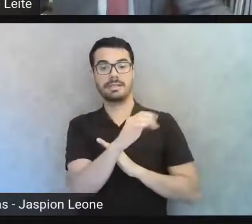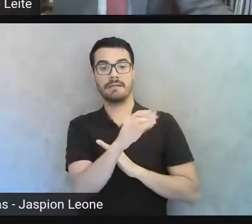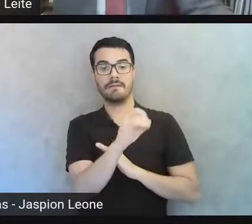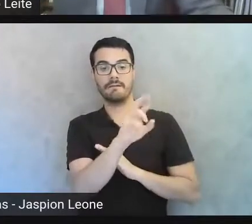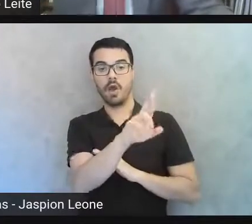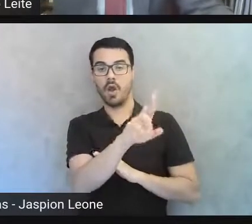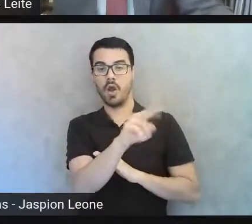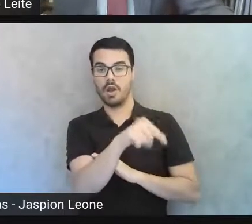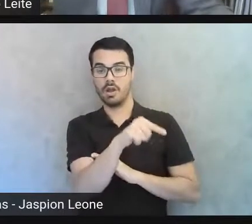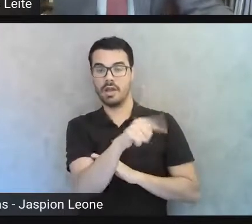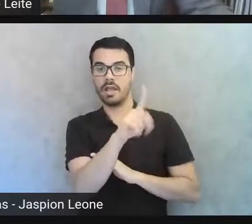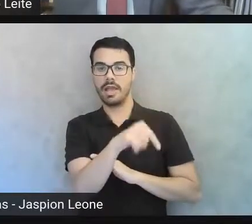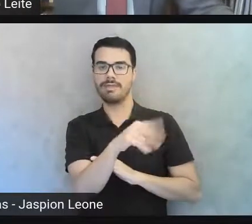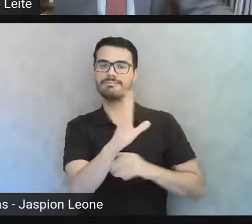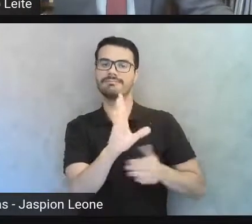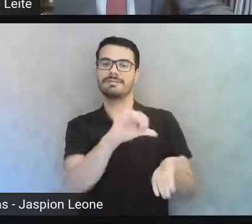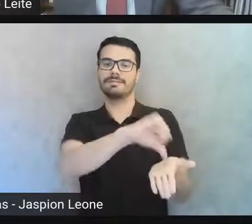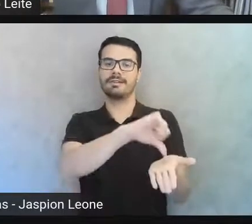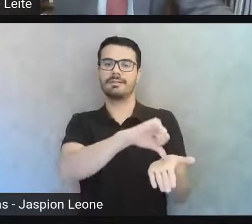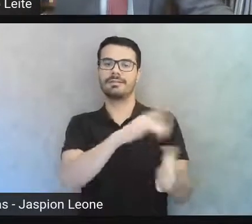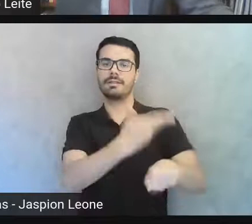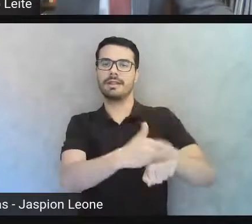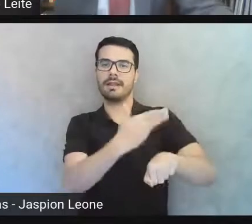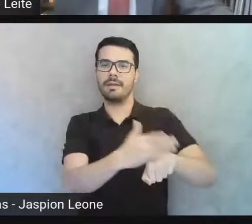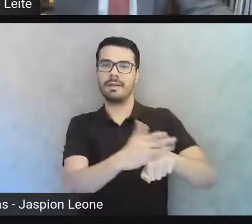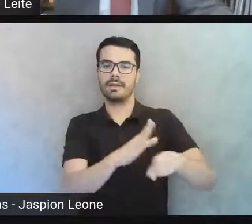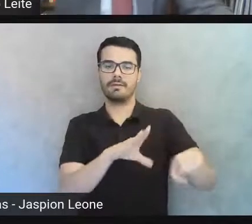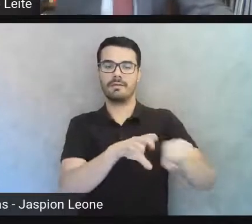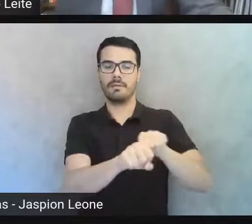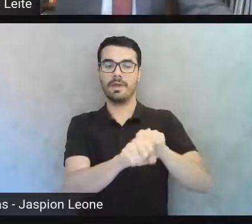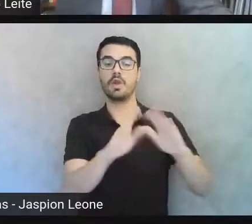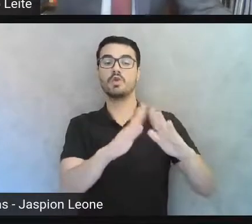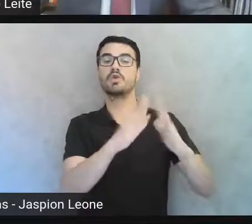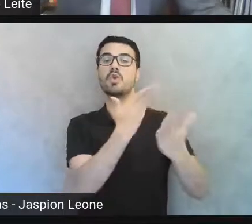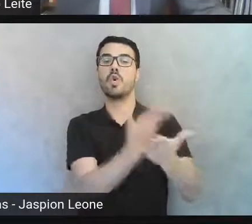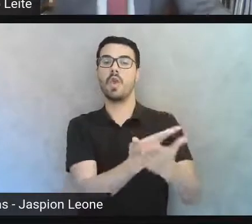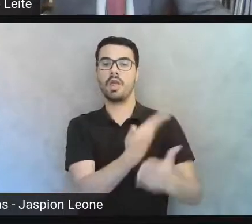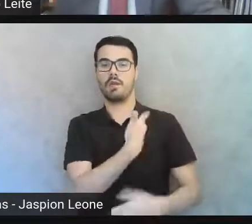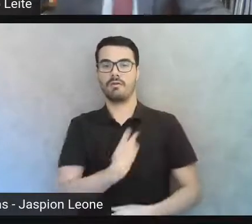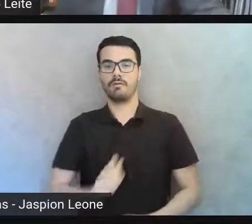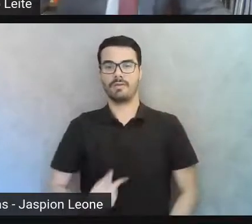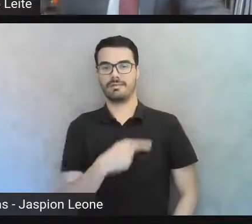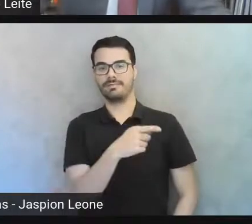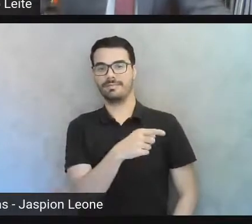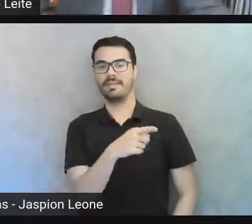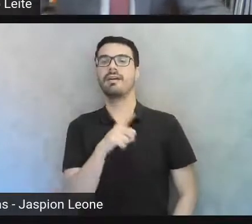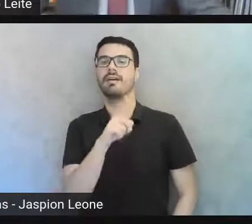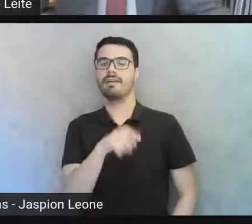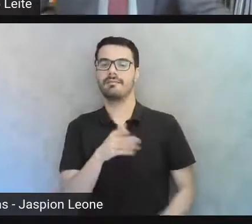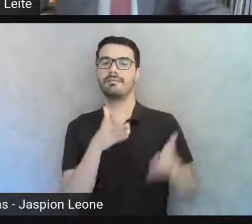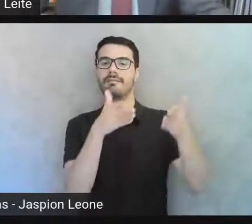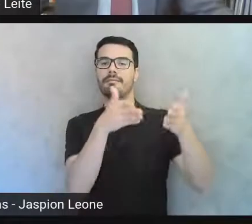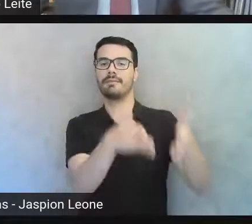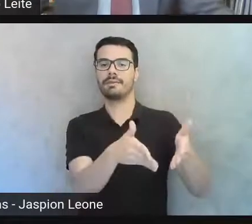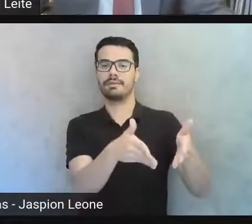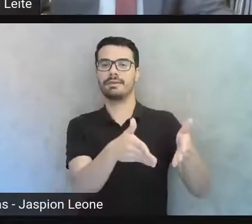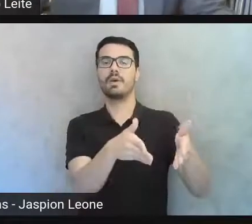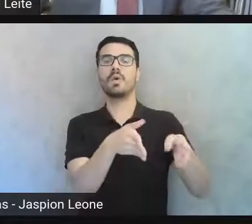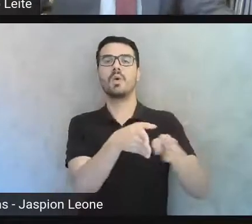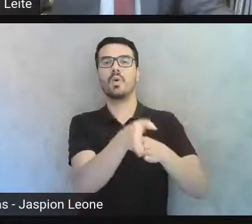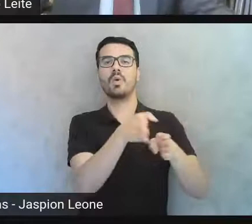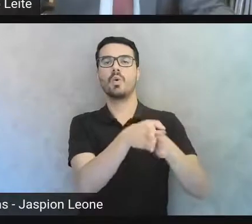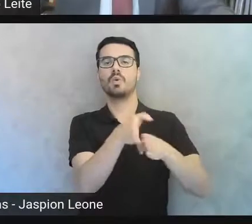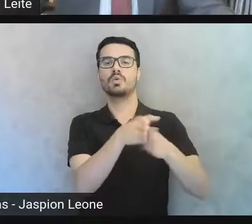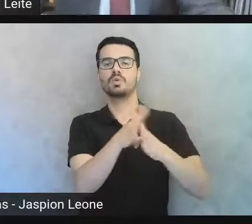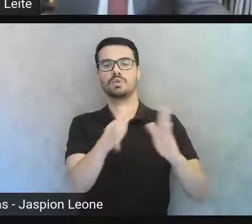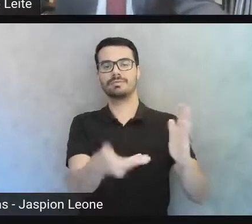e Treinamento da Câmara dos Deputados, a nossa escola de governo, com a participação da consultoria